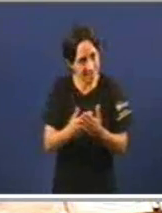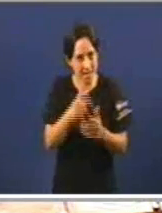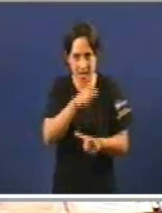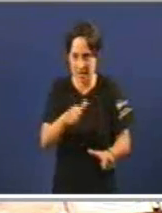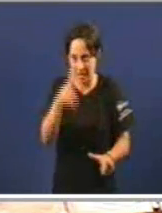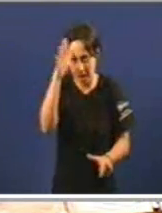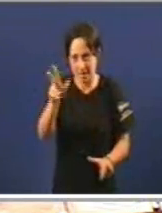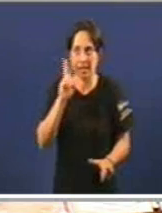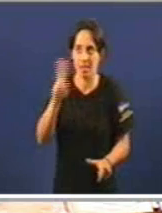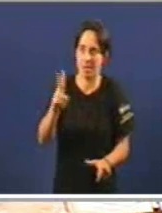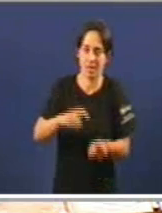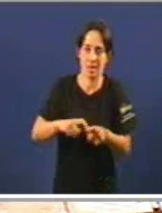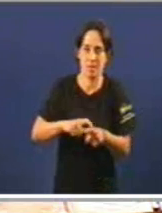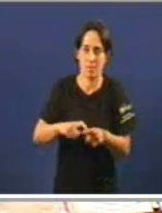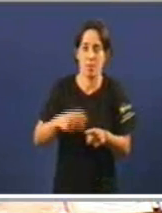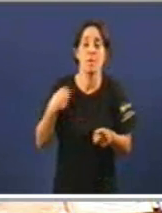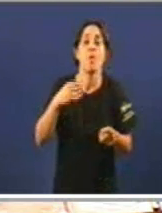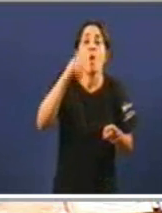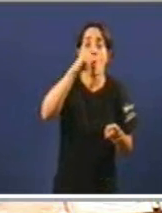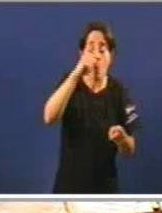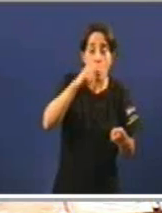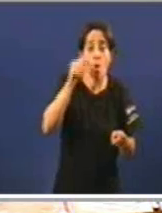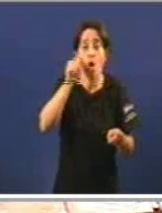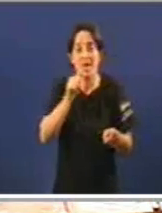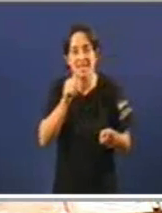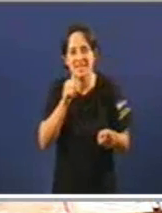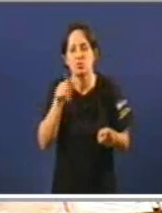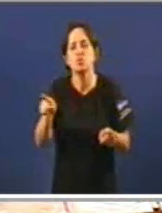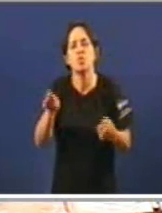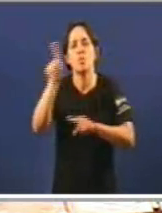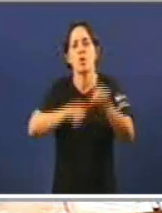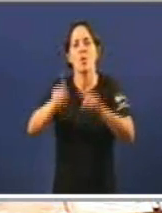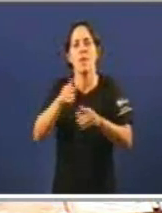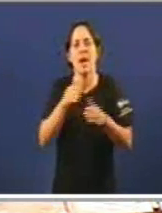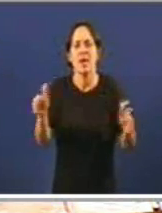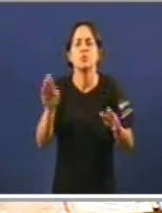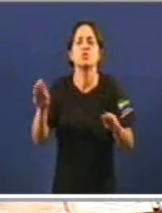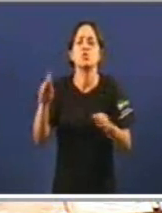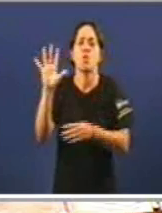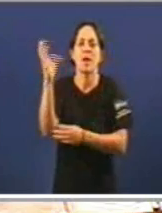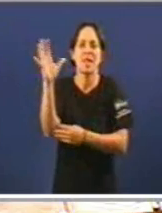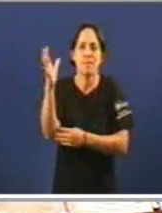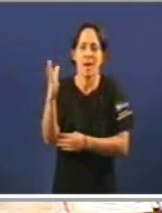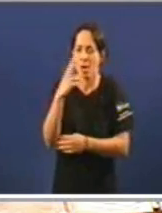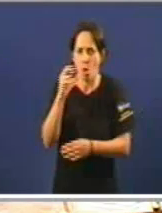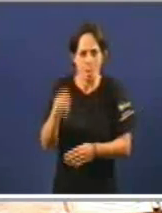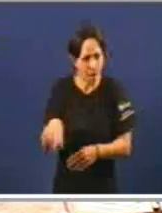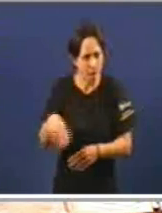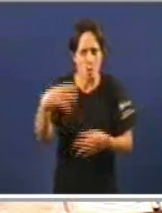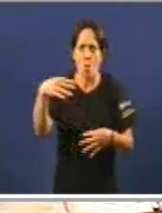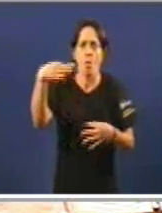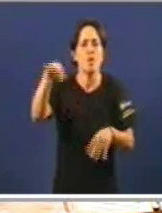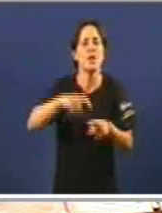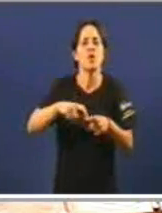a ver, Lugo e Ourense, o grande problema que ten é que o seu clima non sirve para outro eucalipto como non señor Nítens,